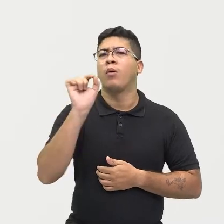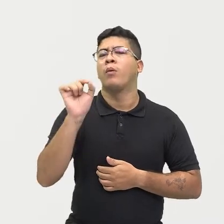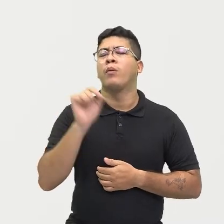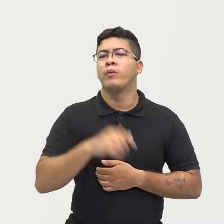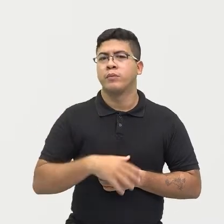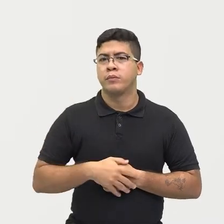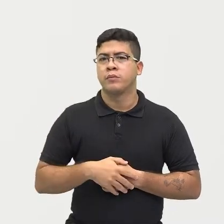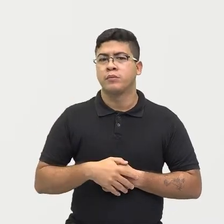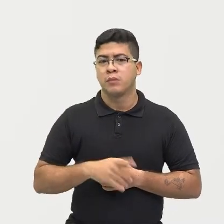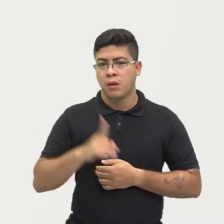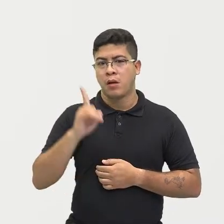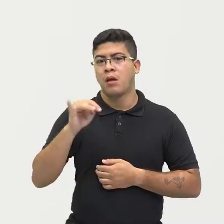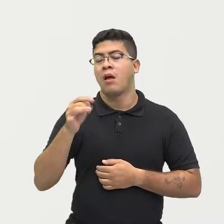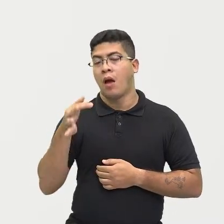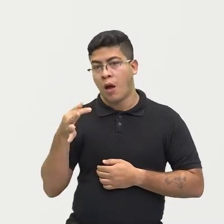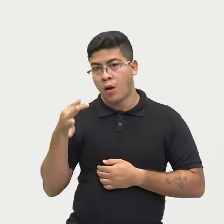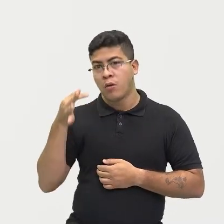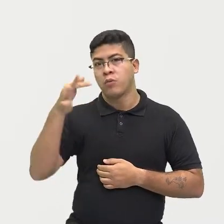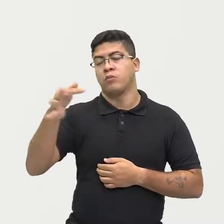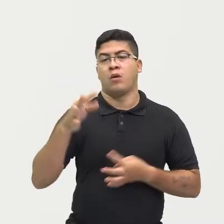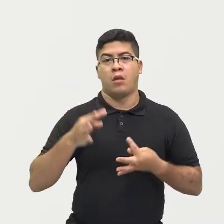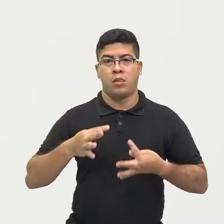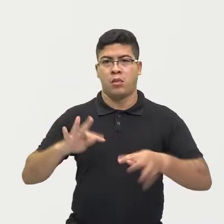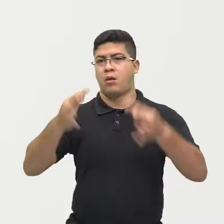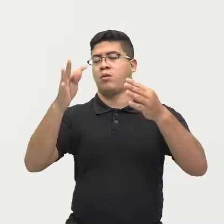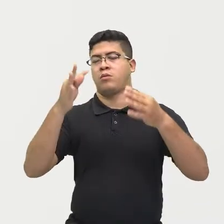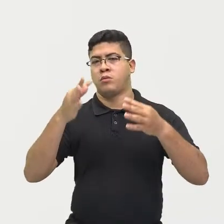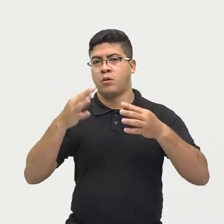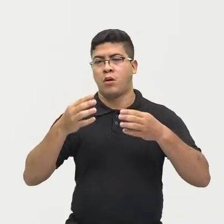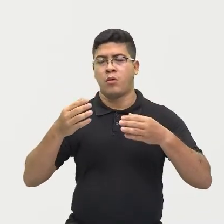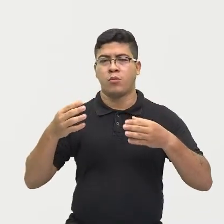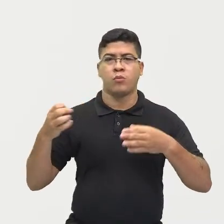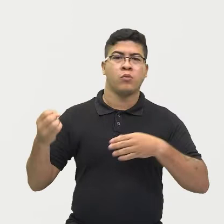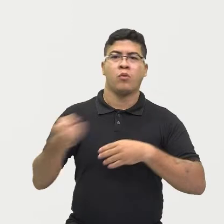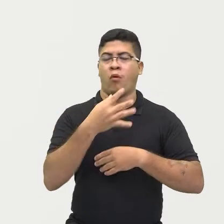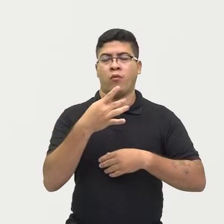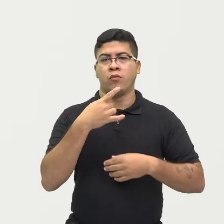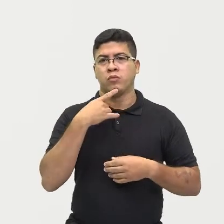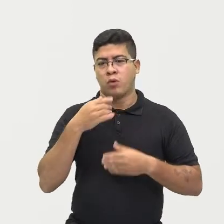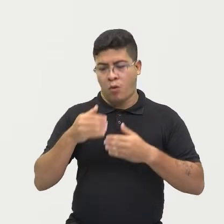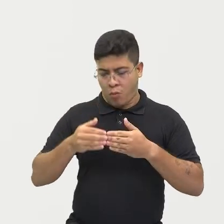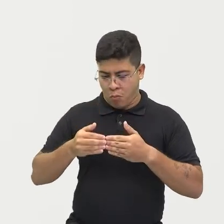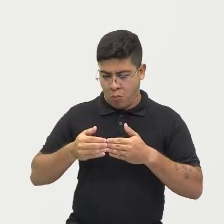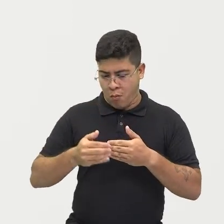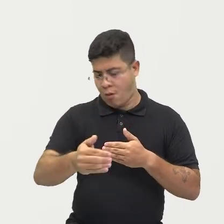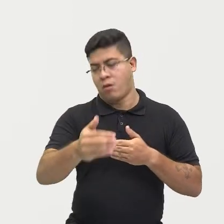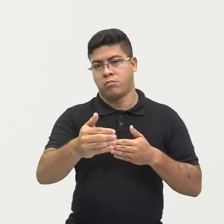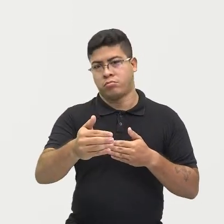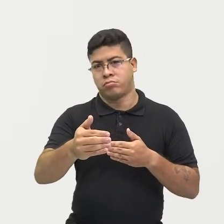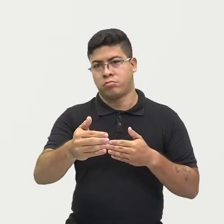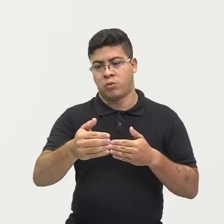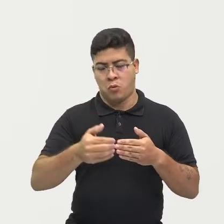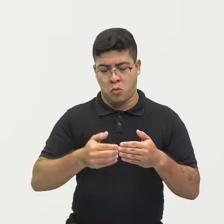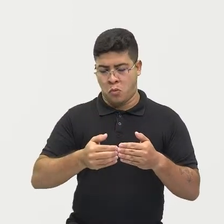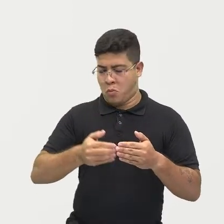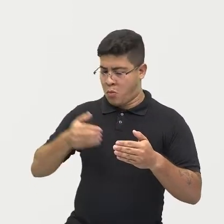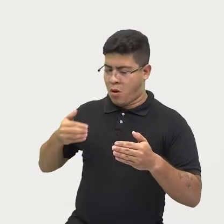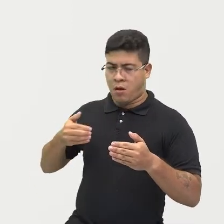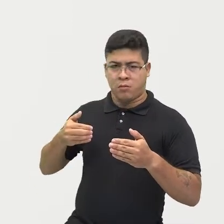é o futuro, é a tecnologia, é o novo, não interessa o passado. Por isso o rompimento ali com o clássico, com a